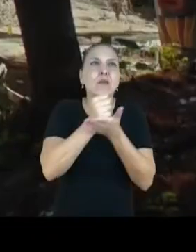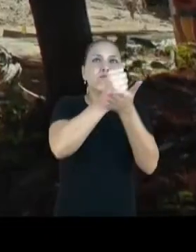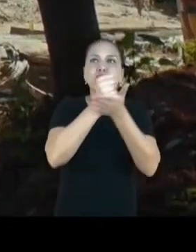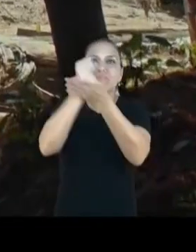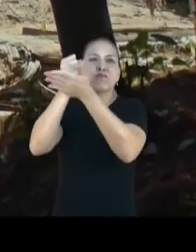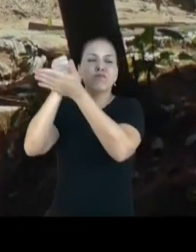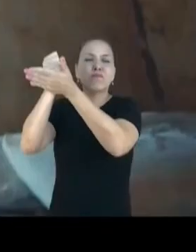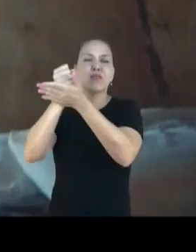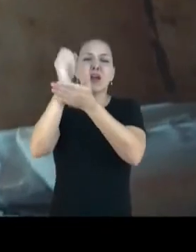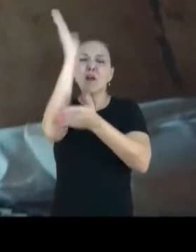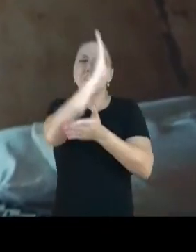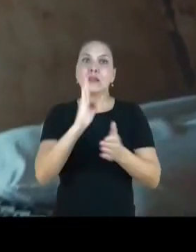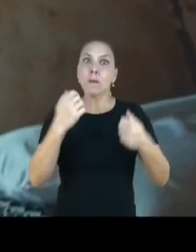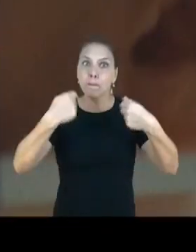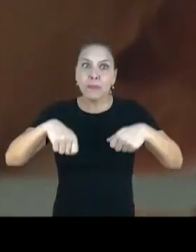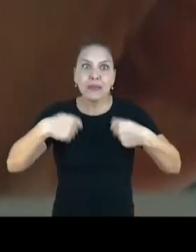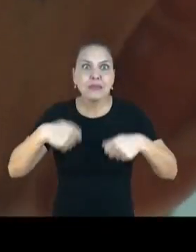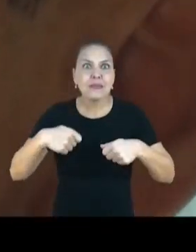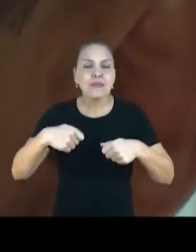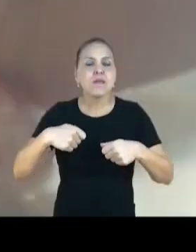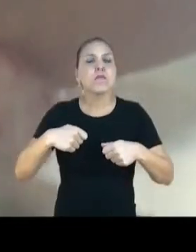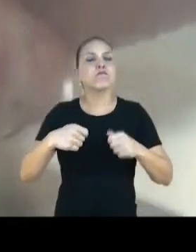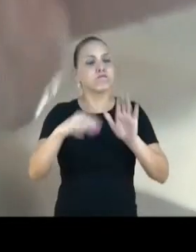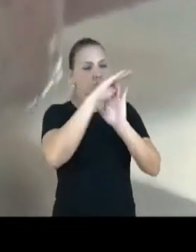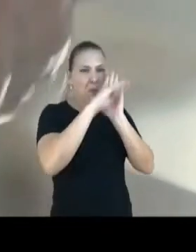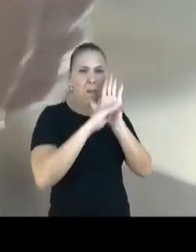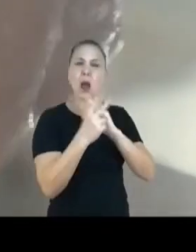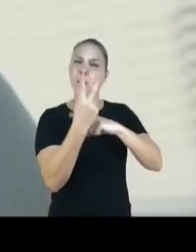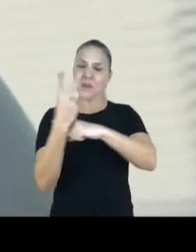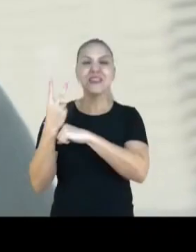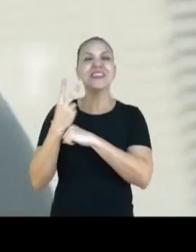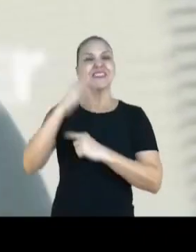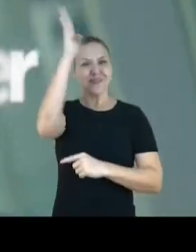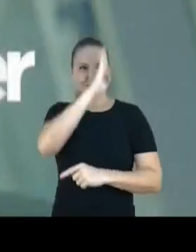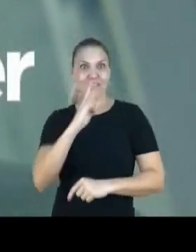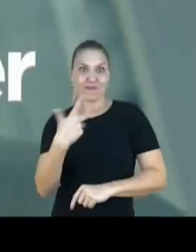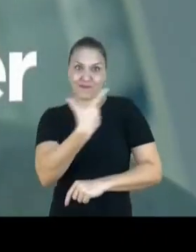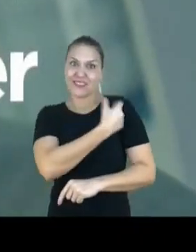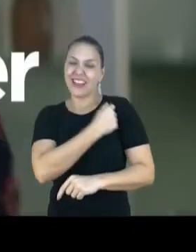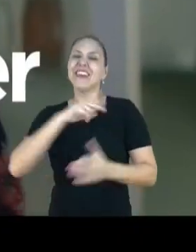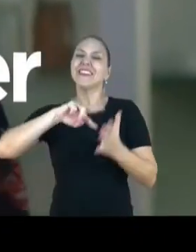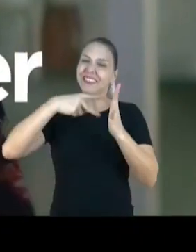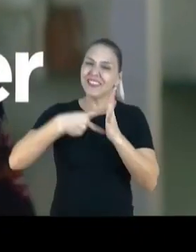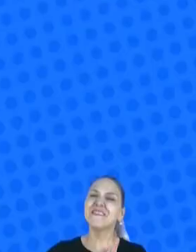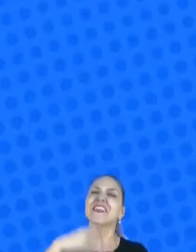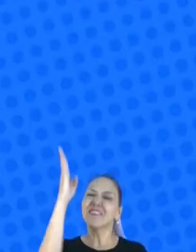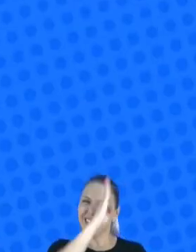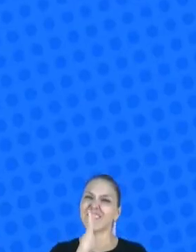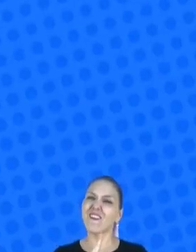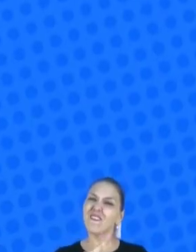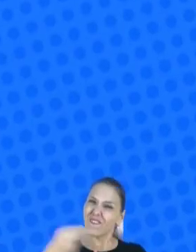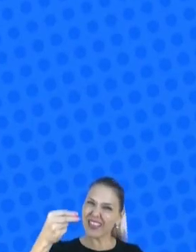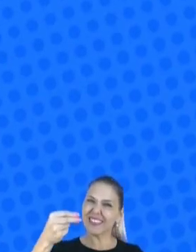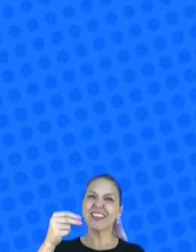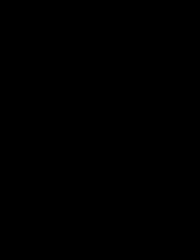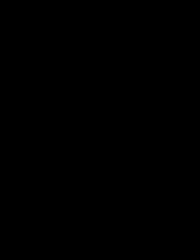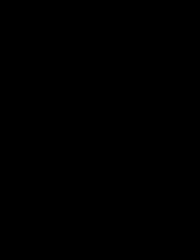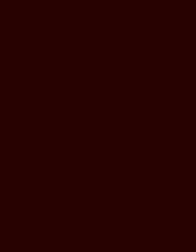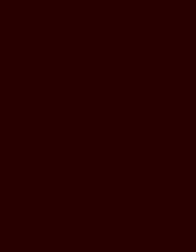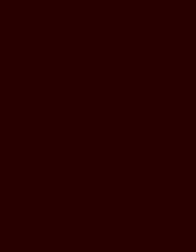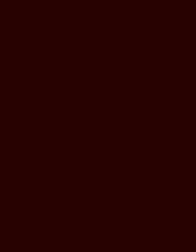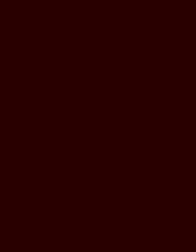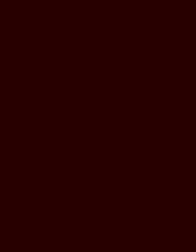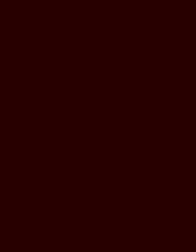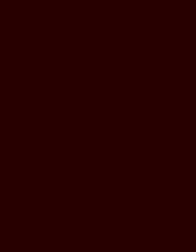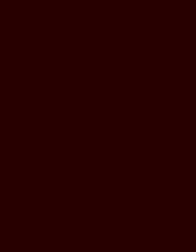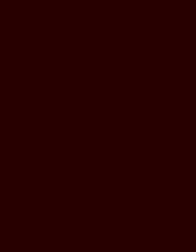cada região que precisa. Adote as medidas de proteção. O Brasil vacinado é o Brasil que vai vencer.